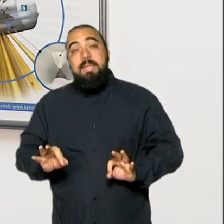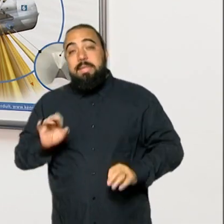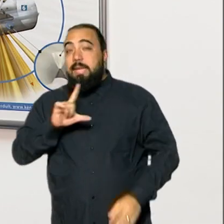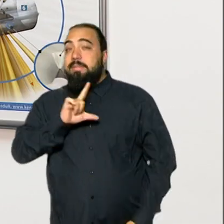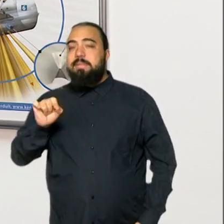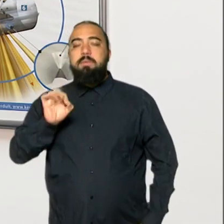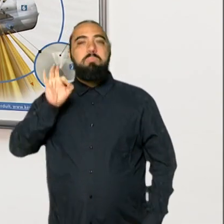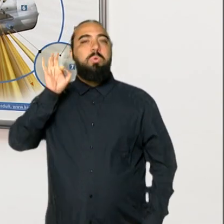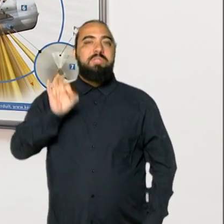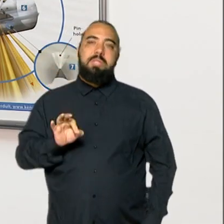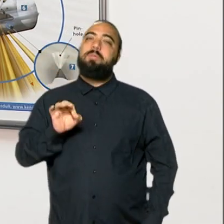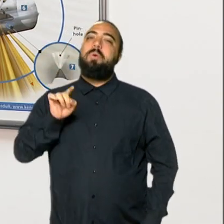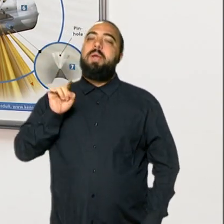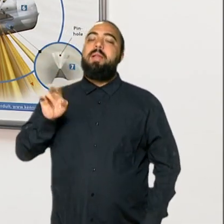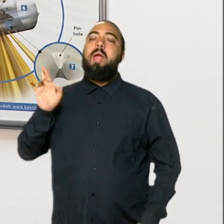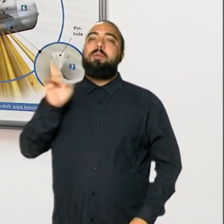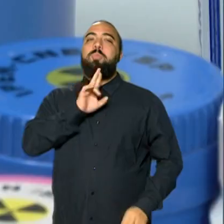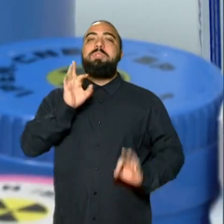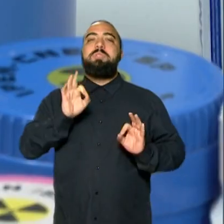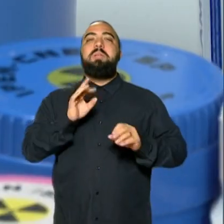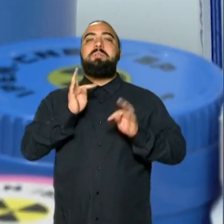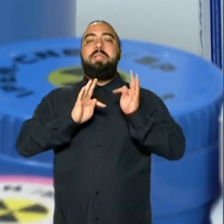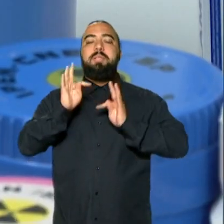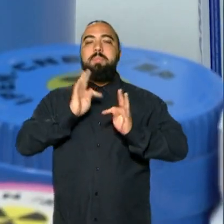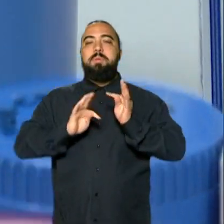que aquele paciente vai responder ao tratamento.